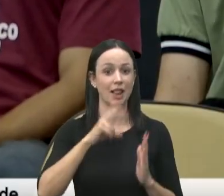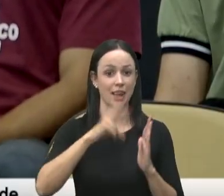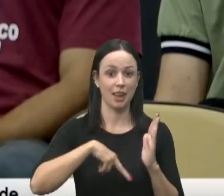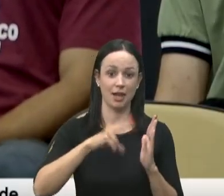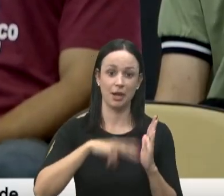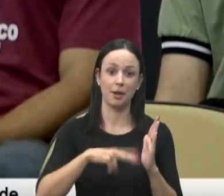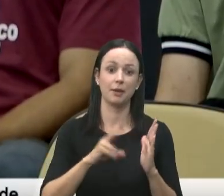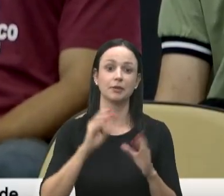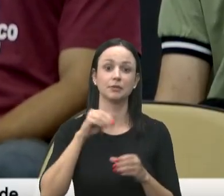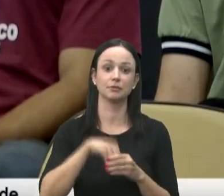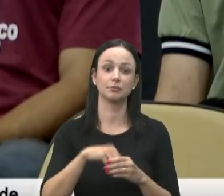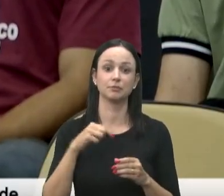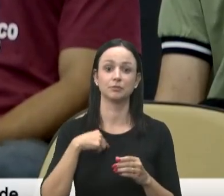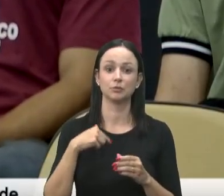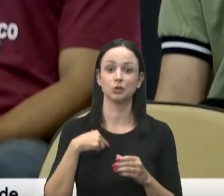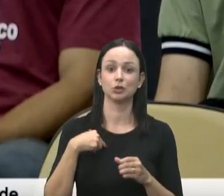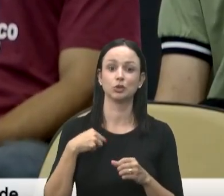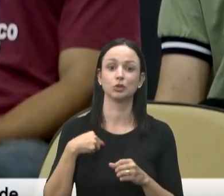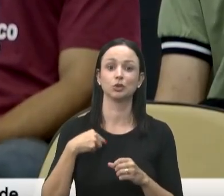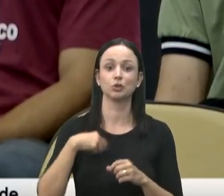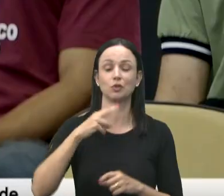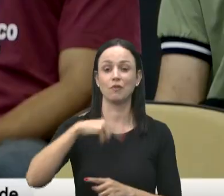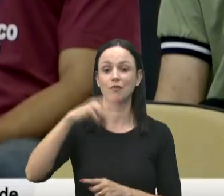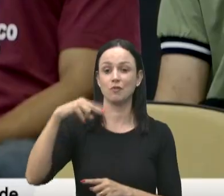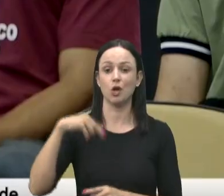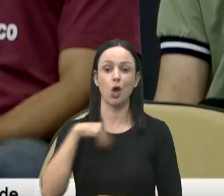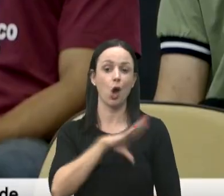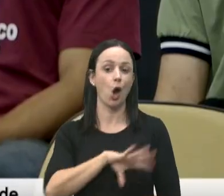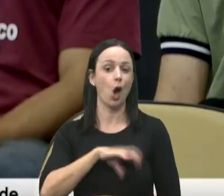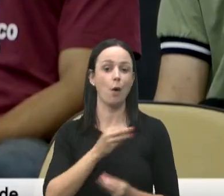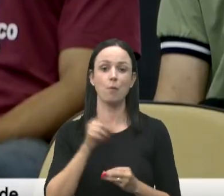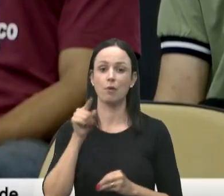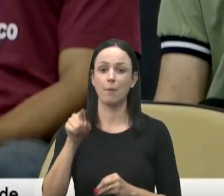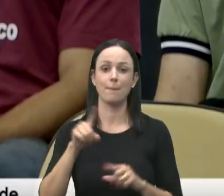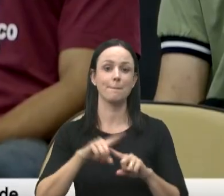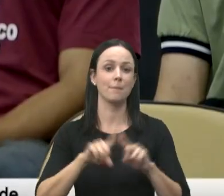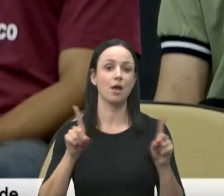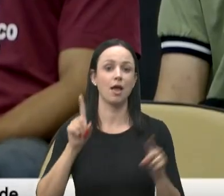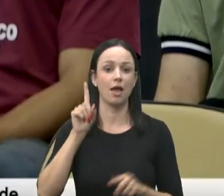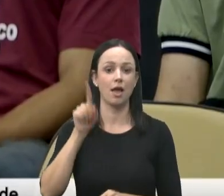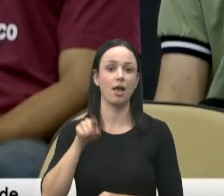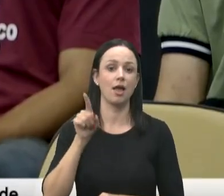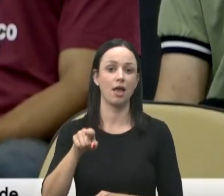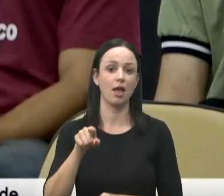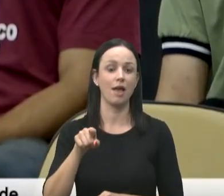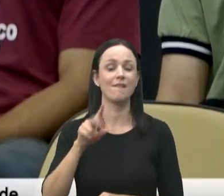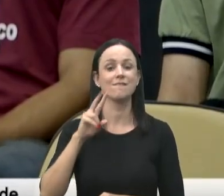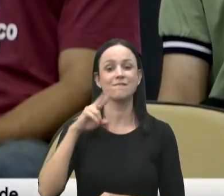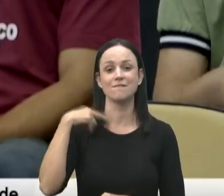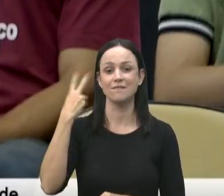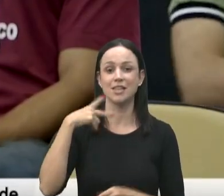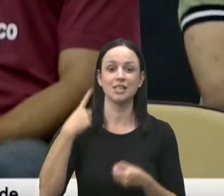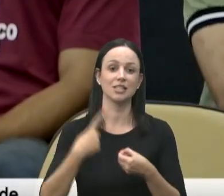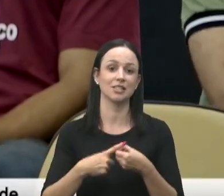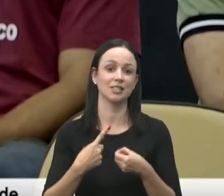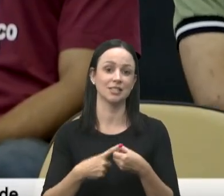do meu Messenger, Vi, gosto muito de você, porém você é um vereador de uma